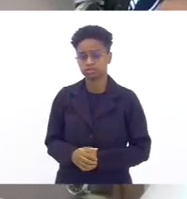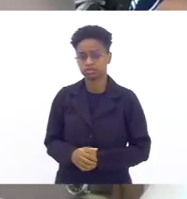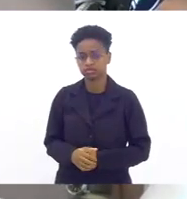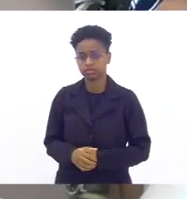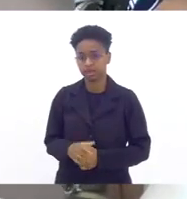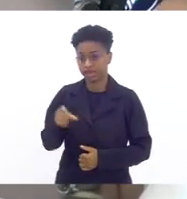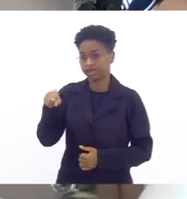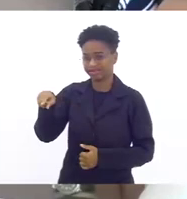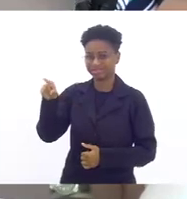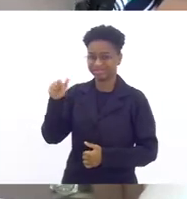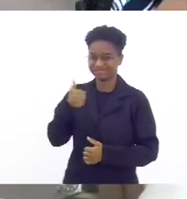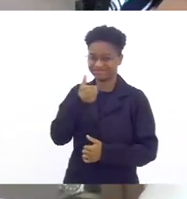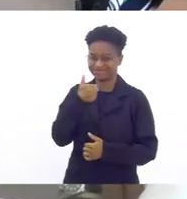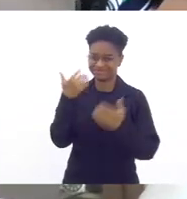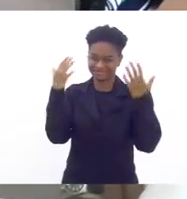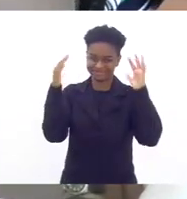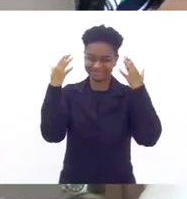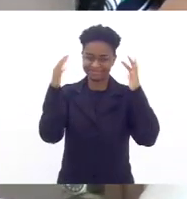tá aqui